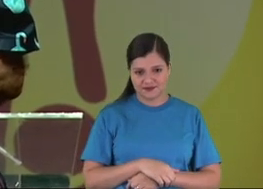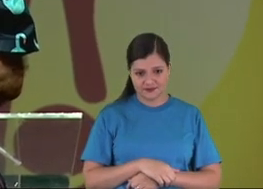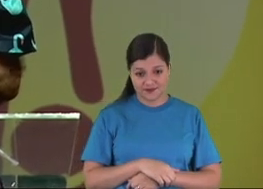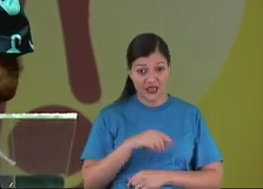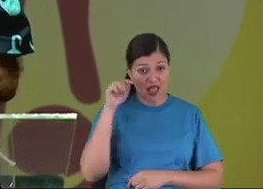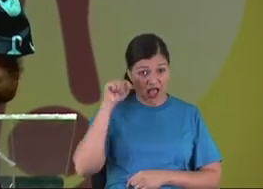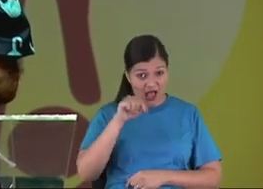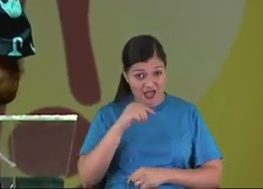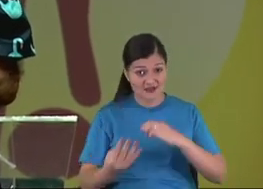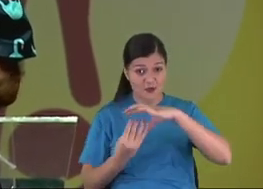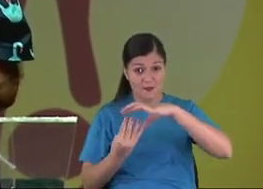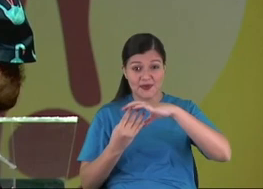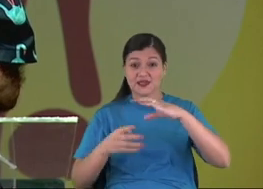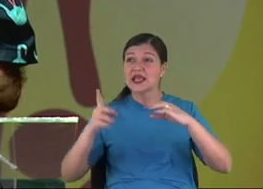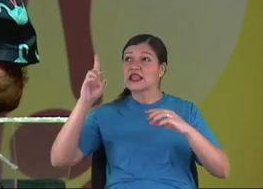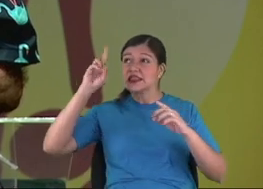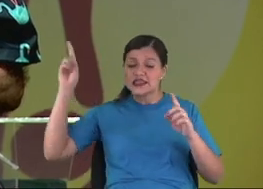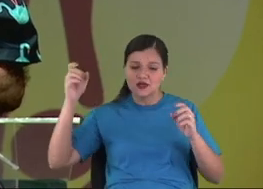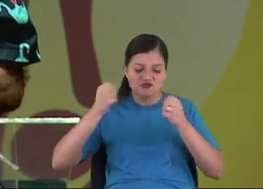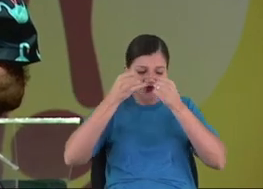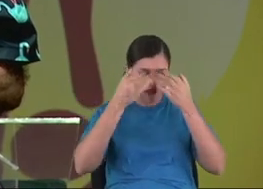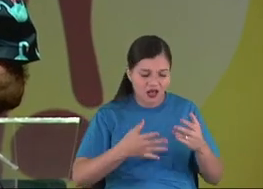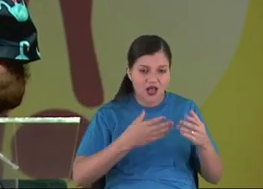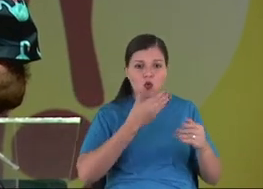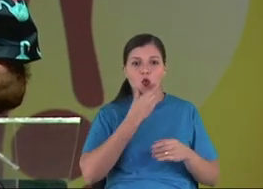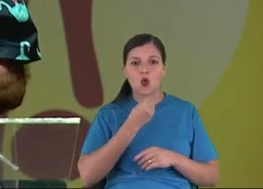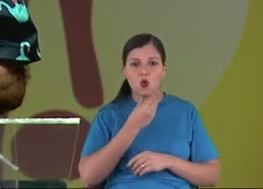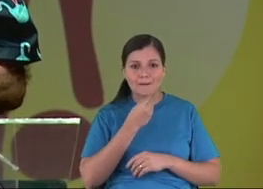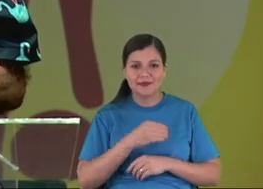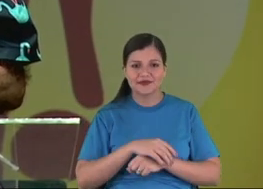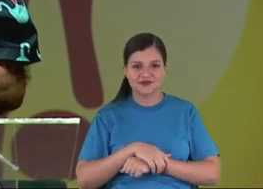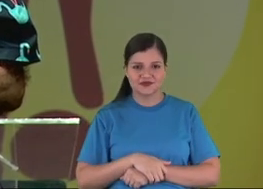Aqui é uma igreja onde Deus tem colocado homens.